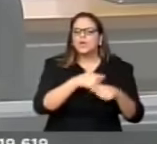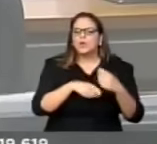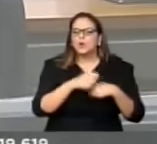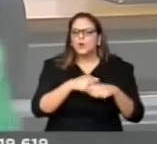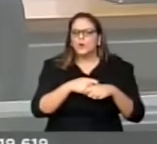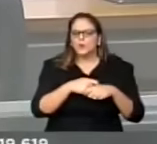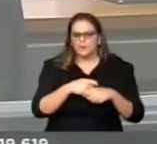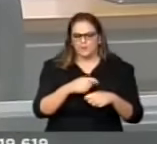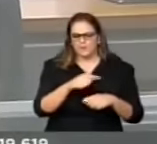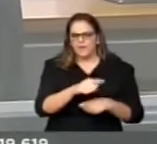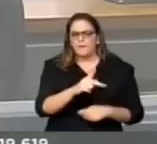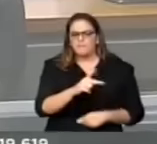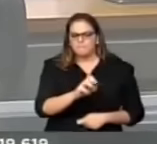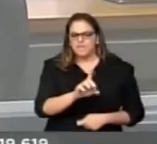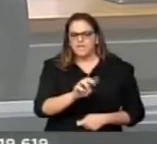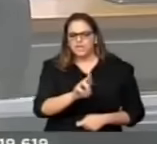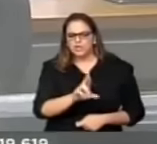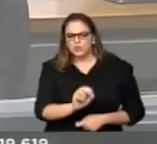Pedro Malan,